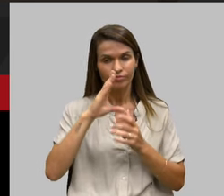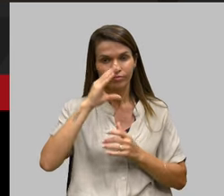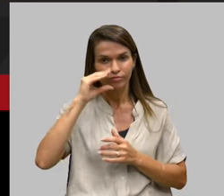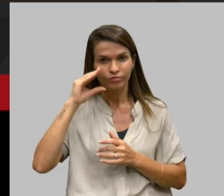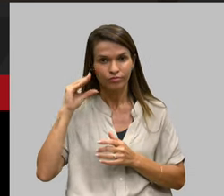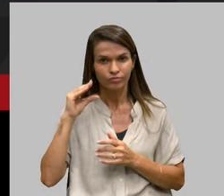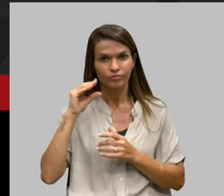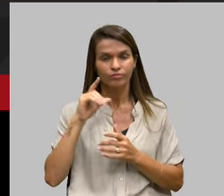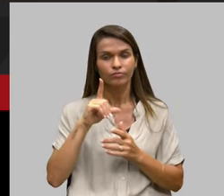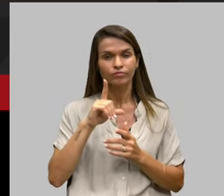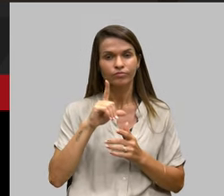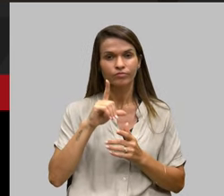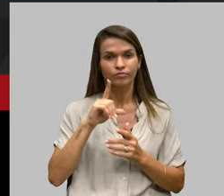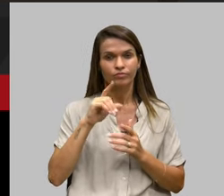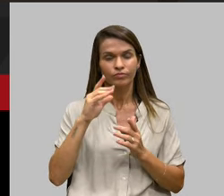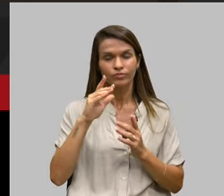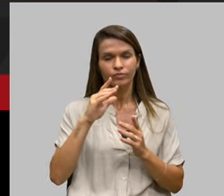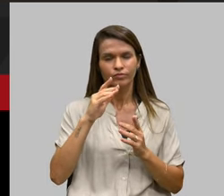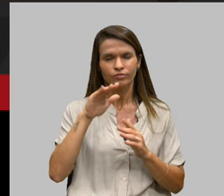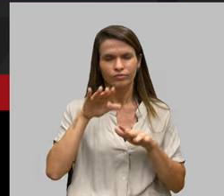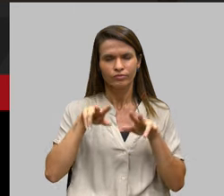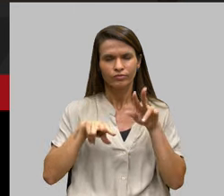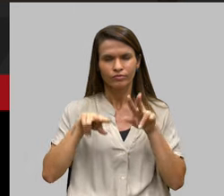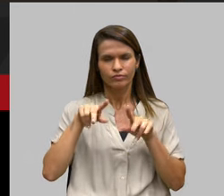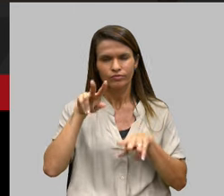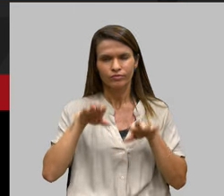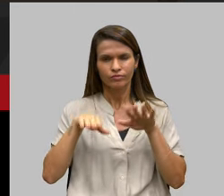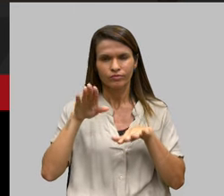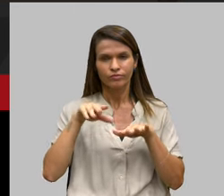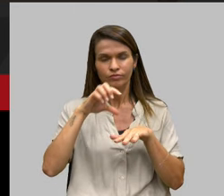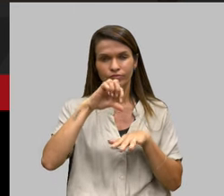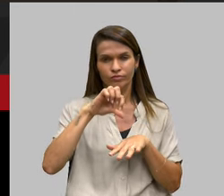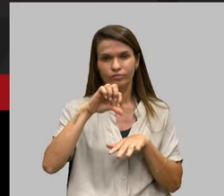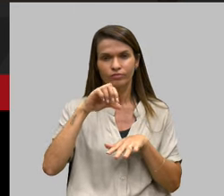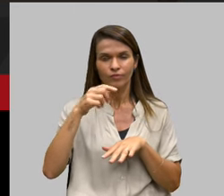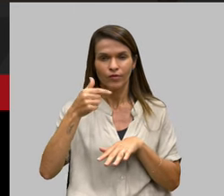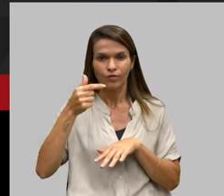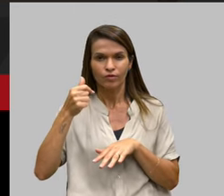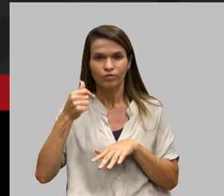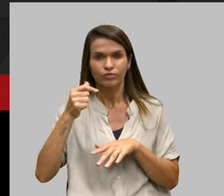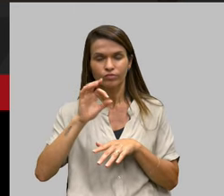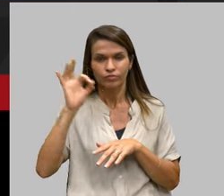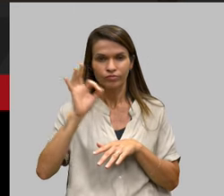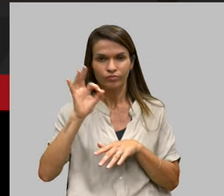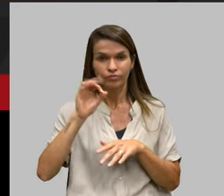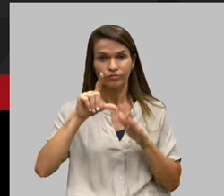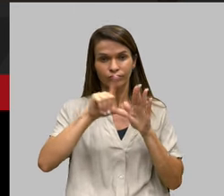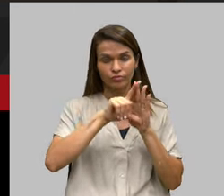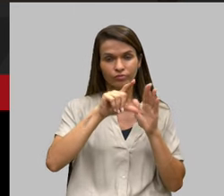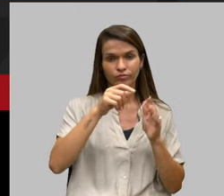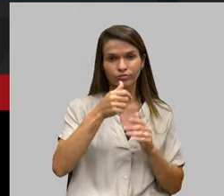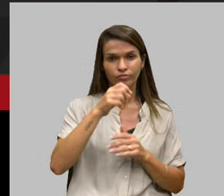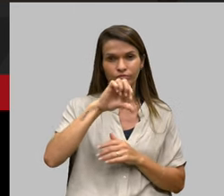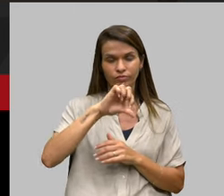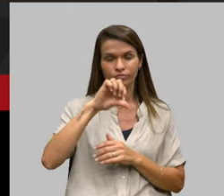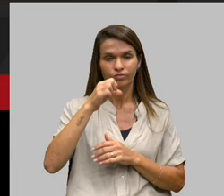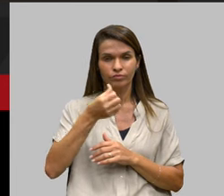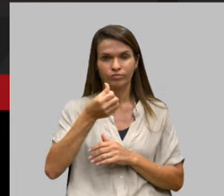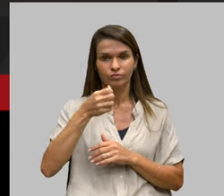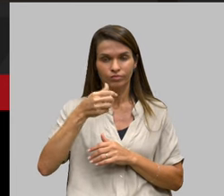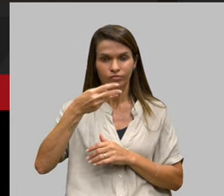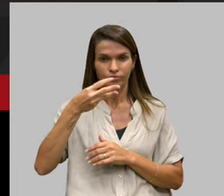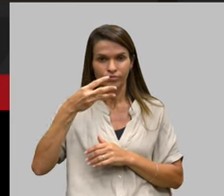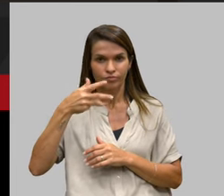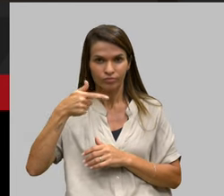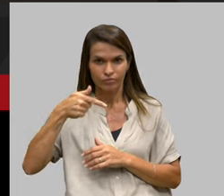alíquotas que variam de 9 a 12% de acordo com a remuneração e a lei 9630 de 97